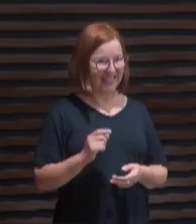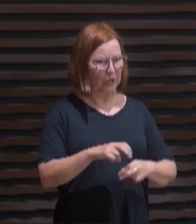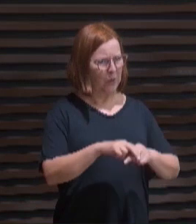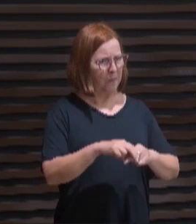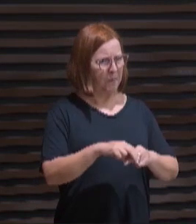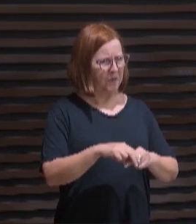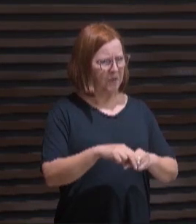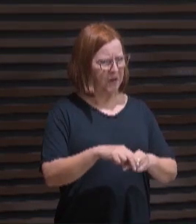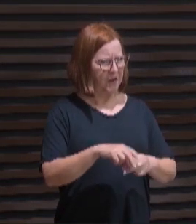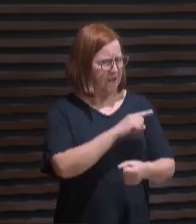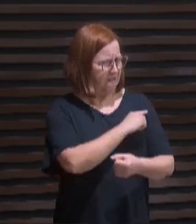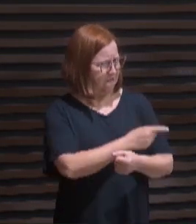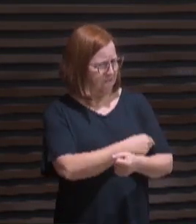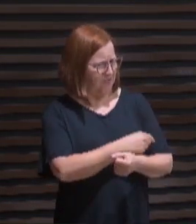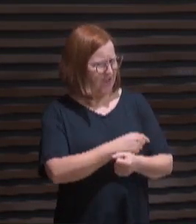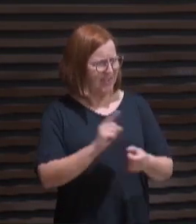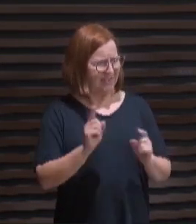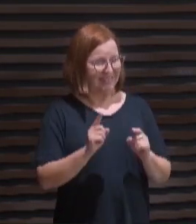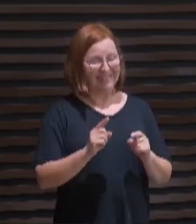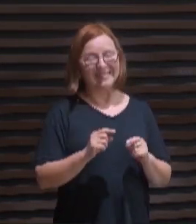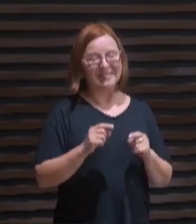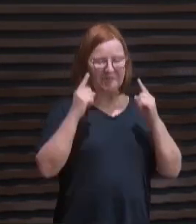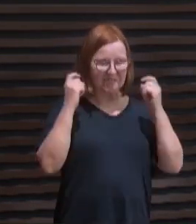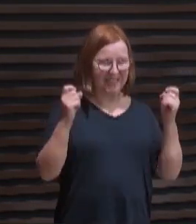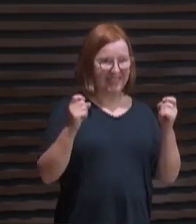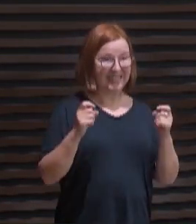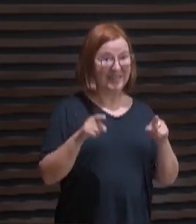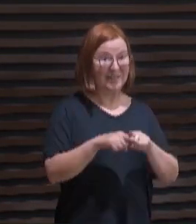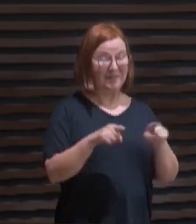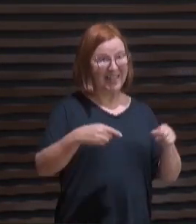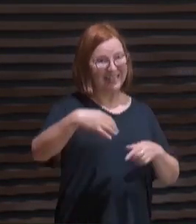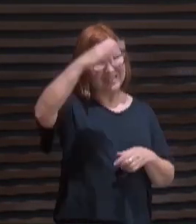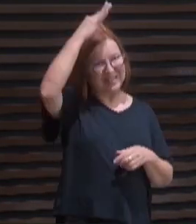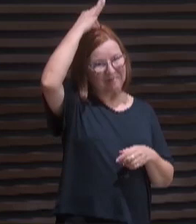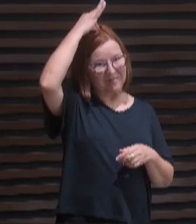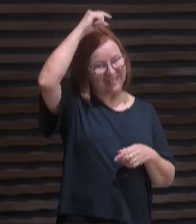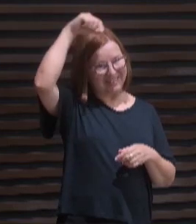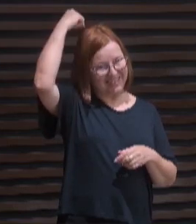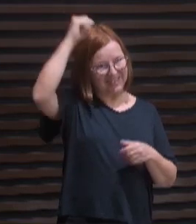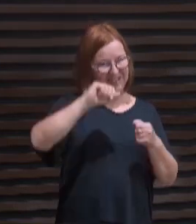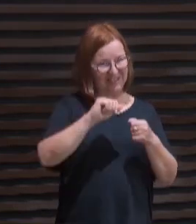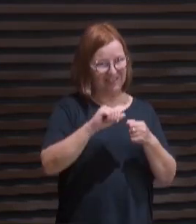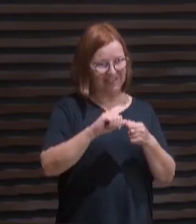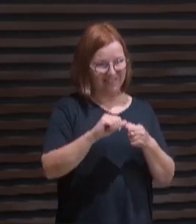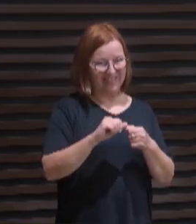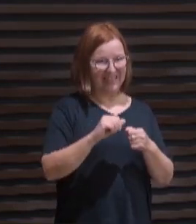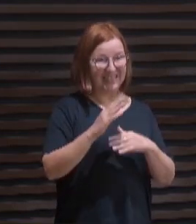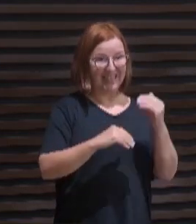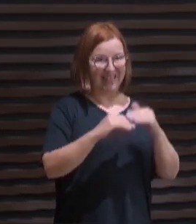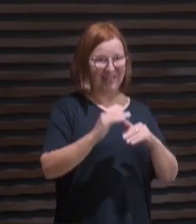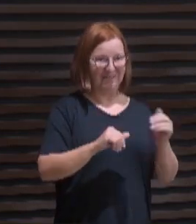por violência, mas é pelo Espírito do Senhor. Porque tem muita gente que fica junto por causa de bens, por causa